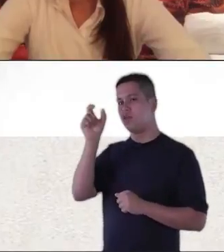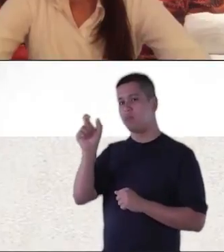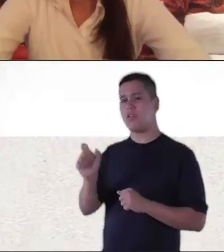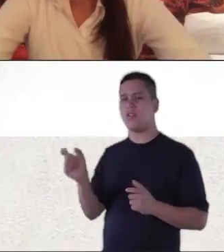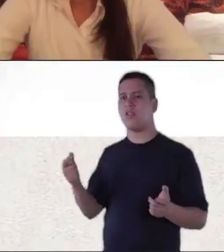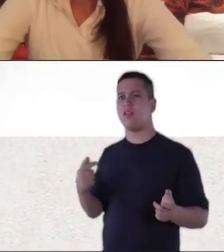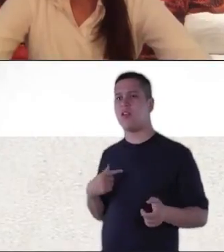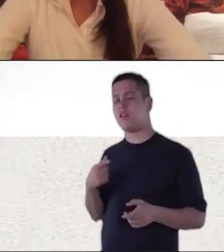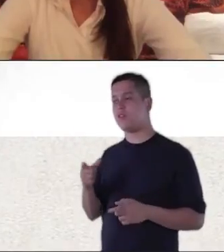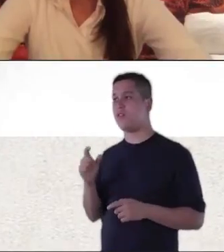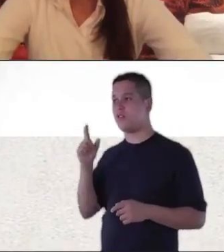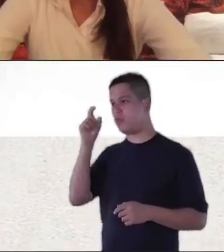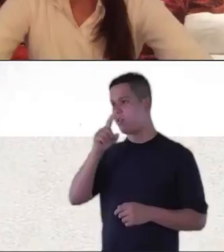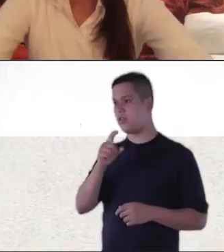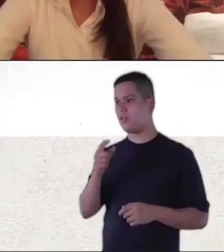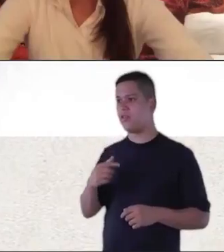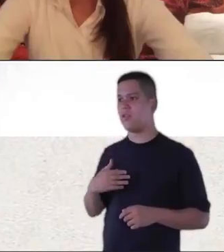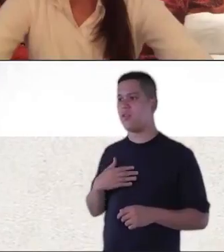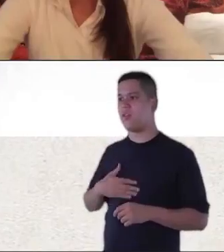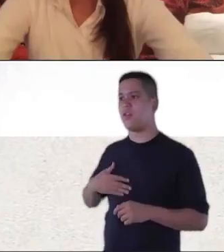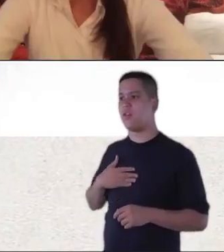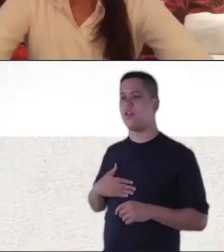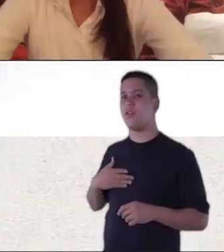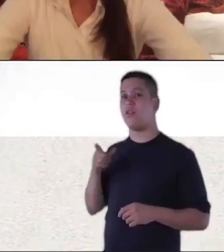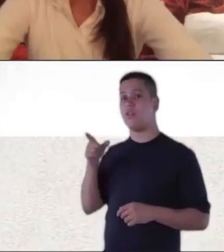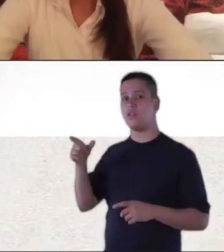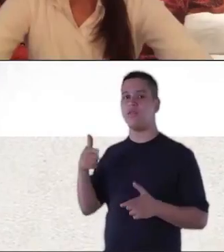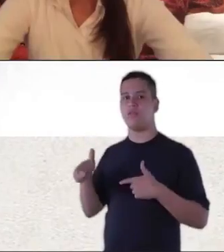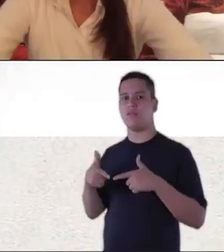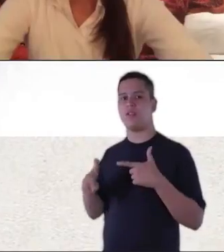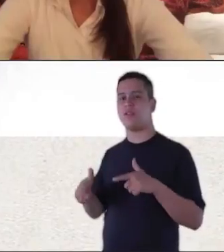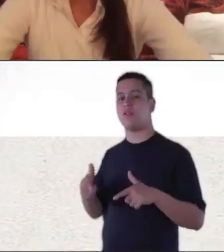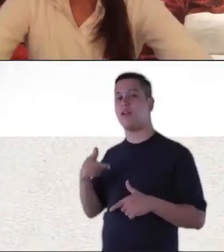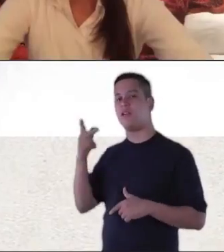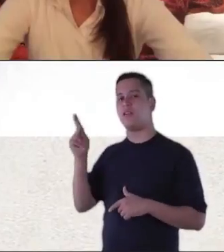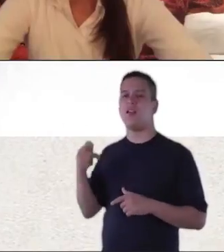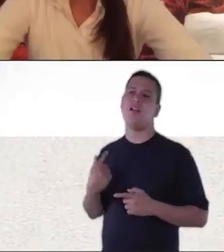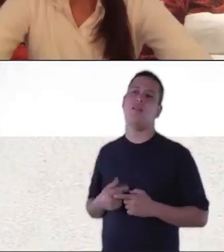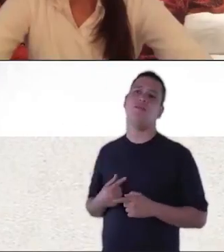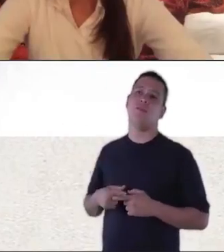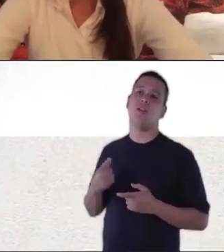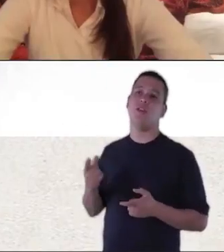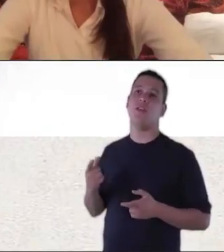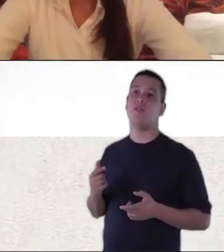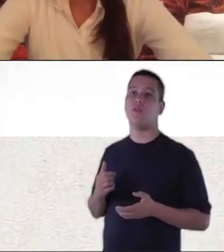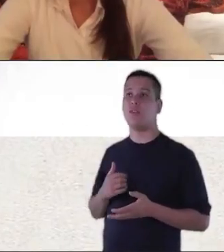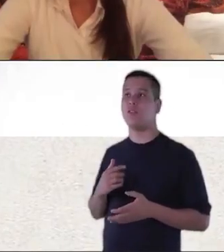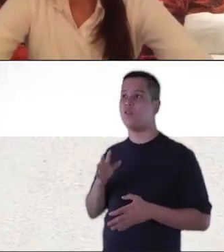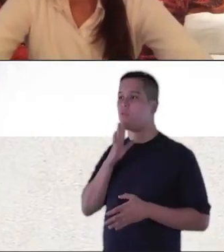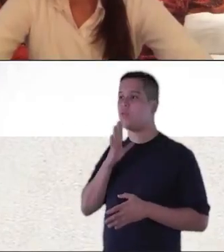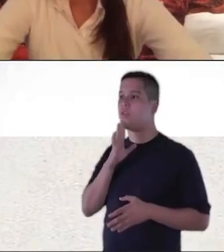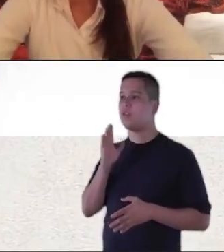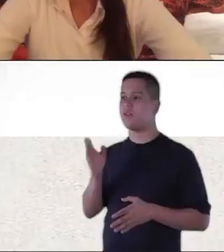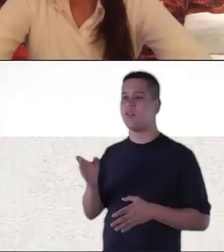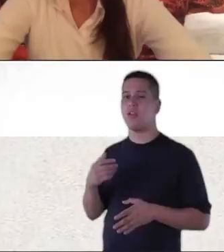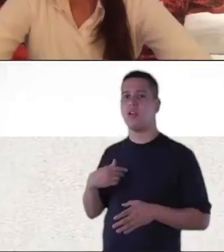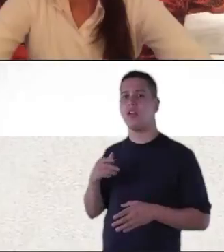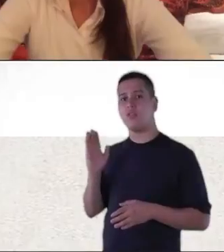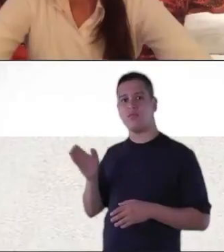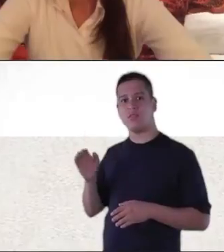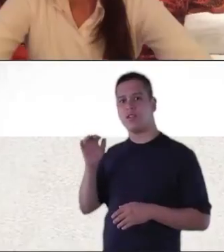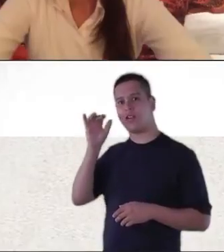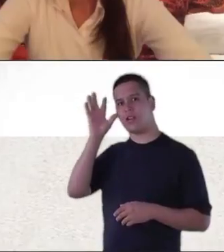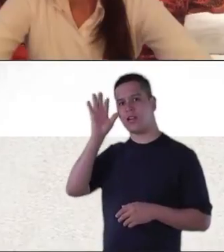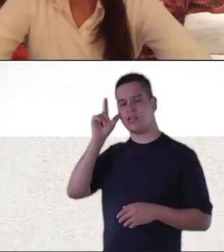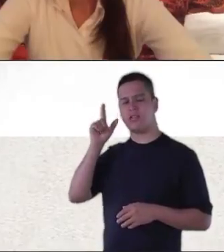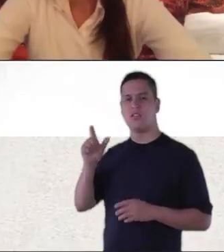para mim. Eu gosto muito de ver o trabalho da Malu, porque quando eu conheci a Malu, eu já era um fã absoluto dela. Eu já era apaixonado por